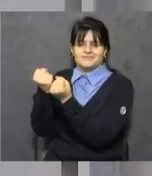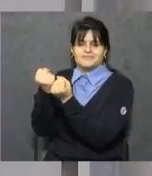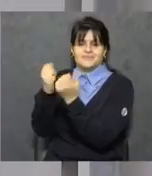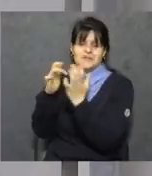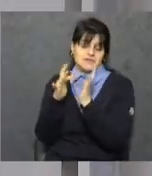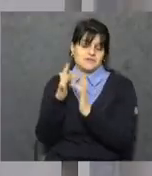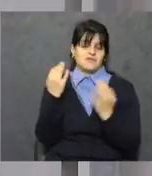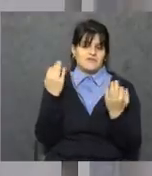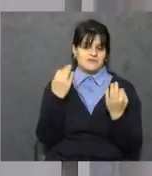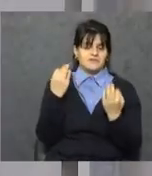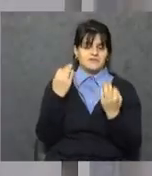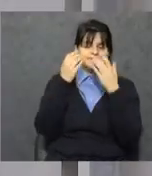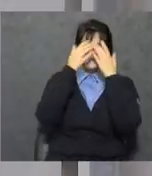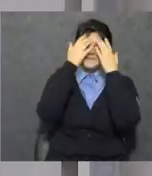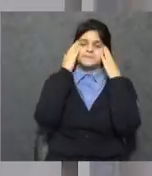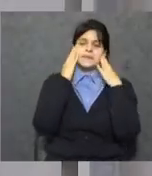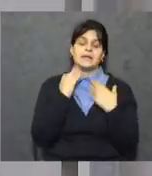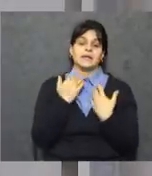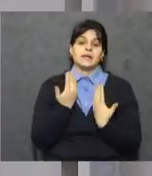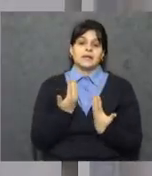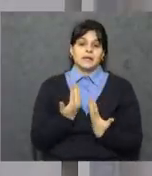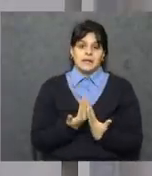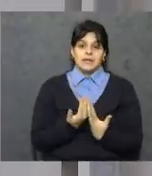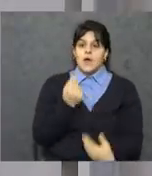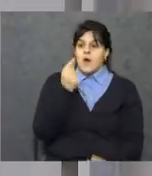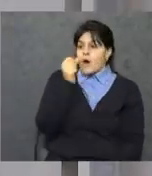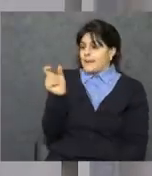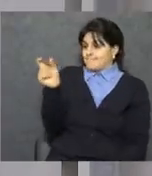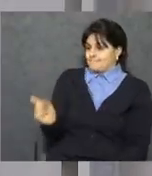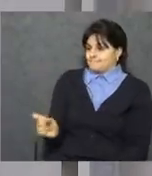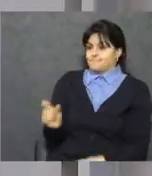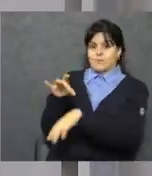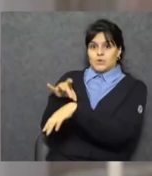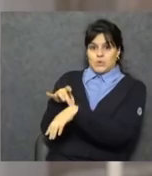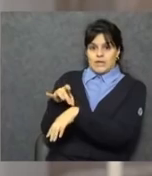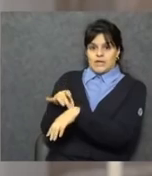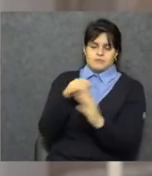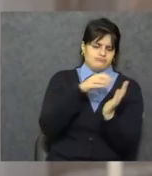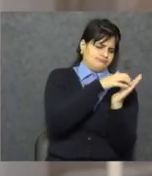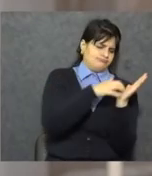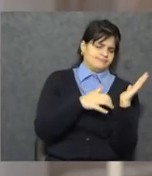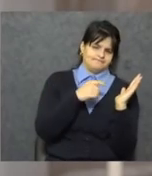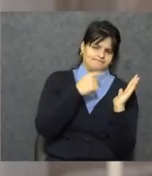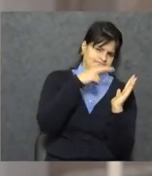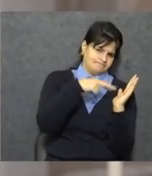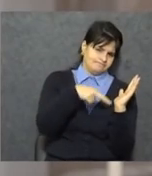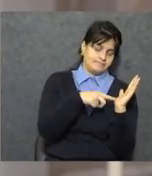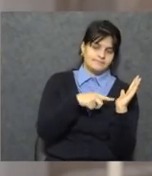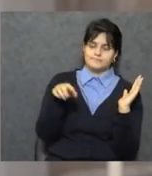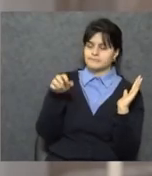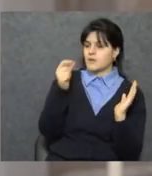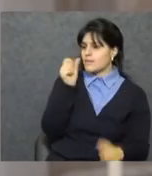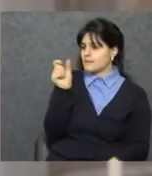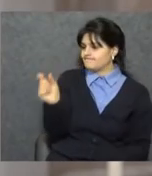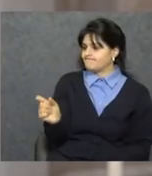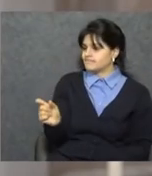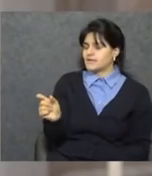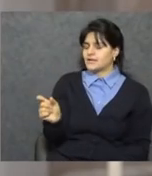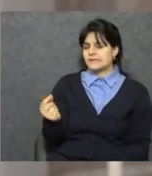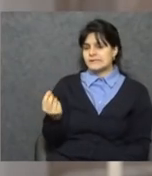E, de facto, na pessoa daquele leproso de que nos fala o Evangelho, temos a imagem da experiência de sofrimento